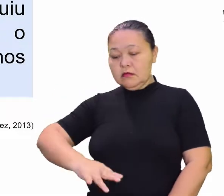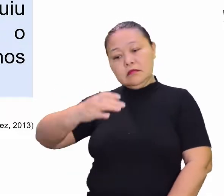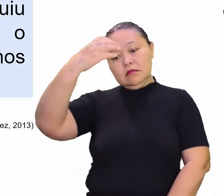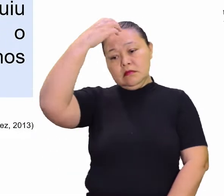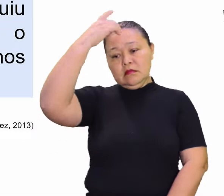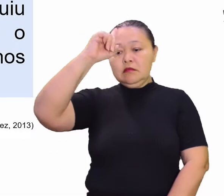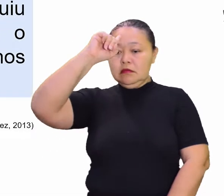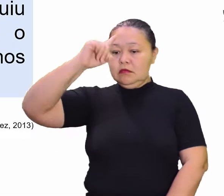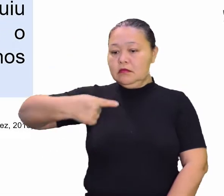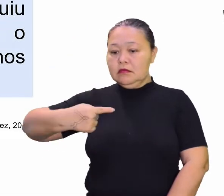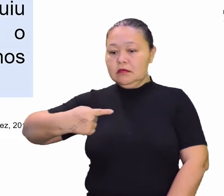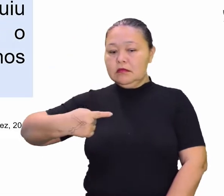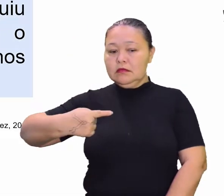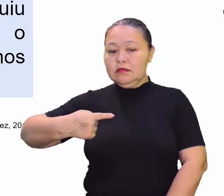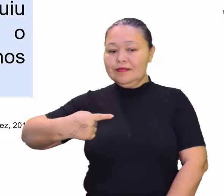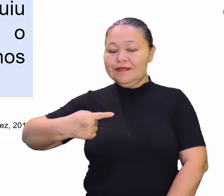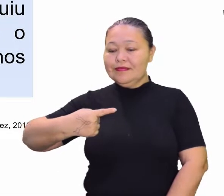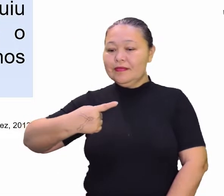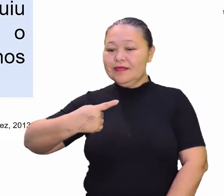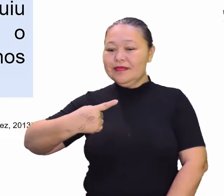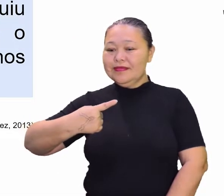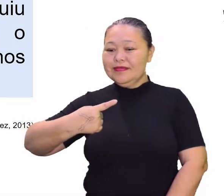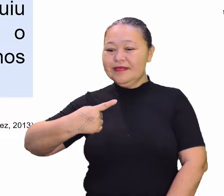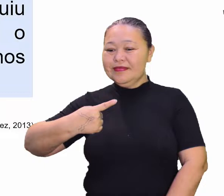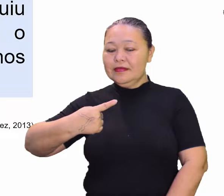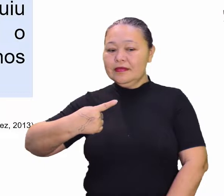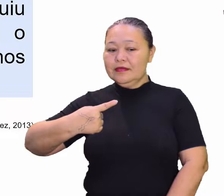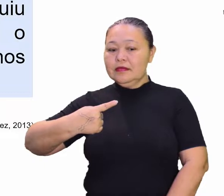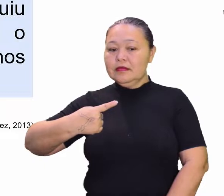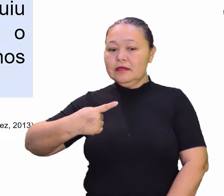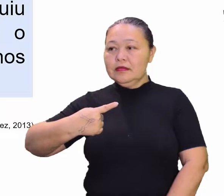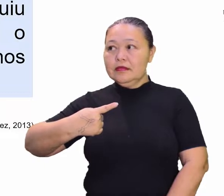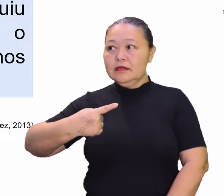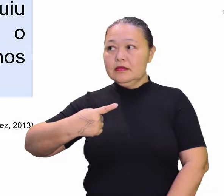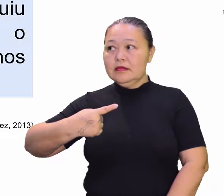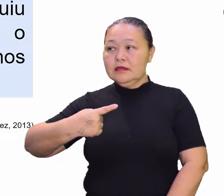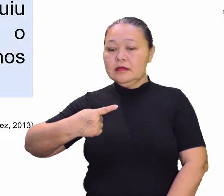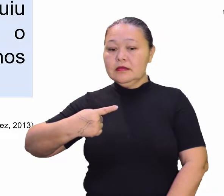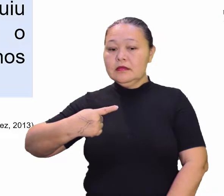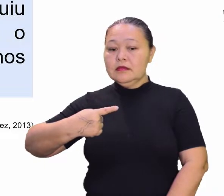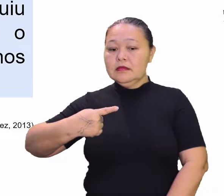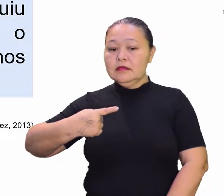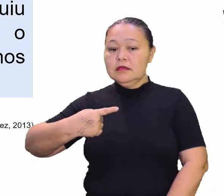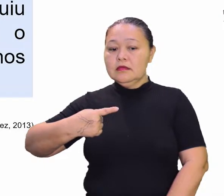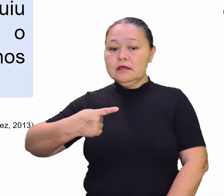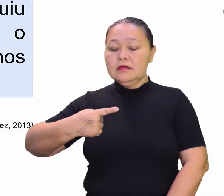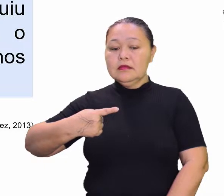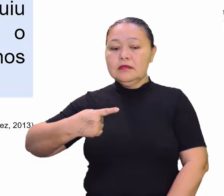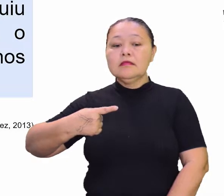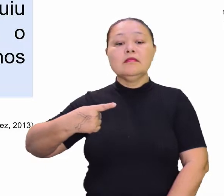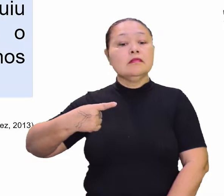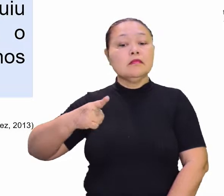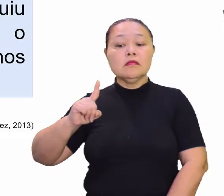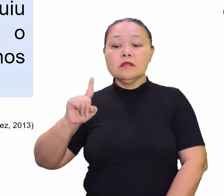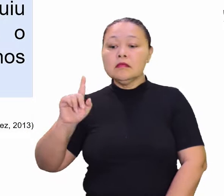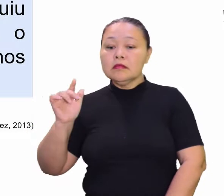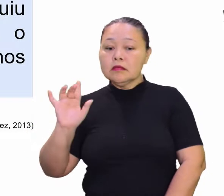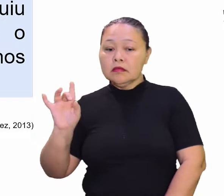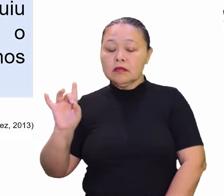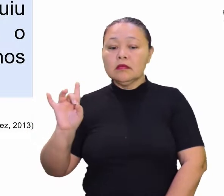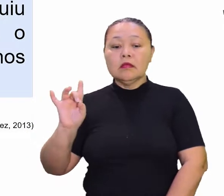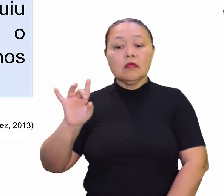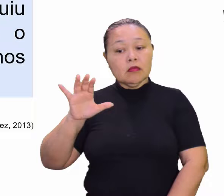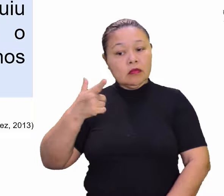dedicou aqui, não, opa, tem que ser vermelho. O imperialismo, que não deixou de ser